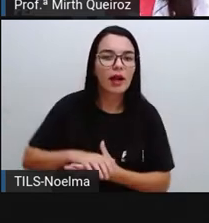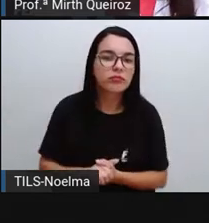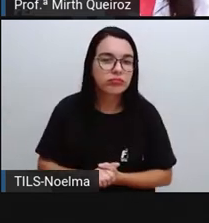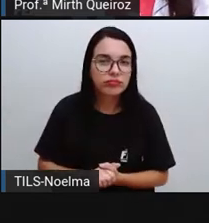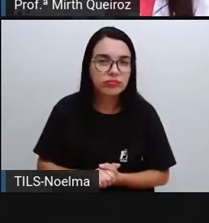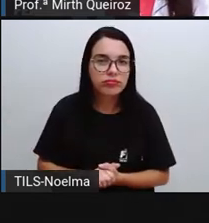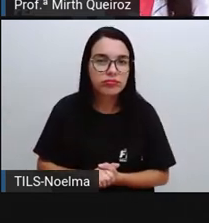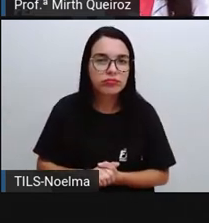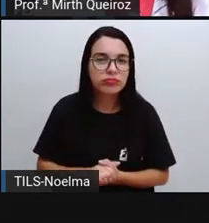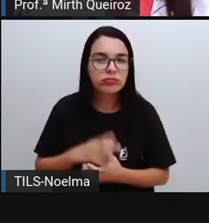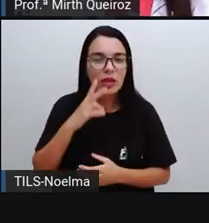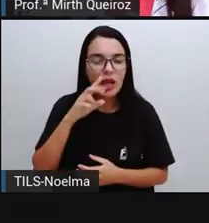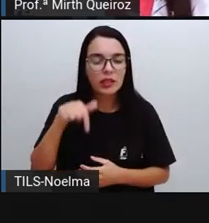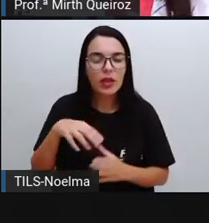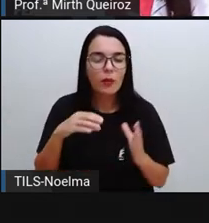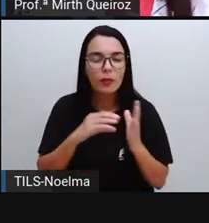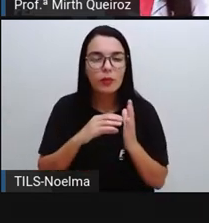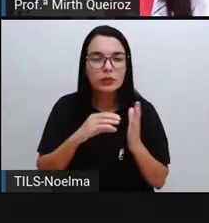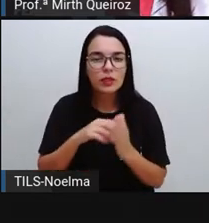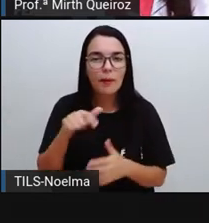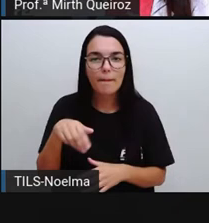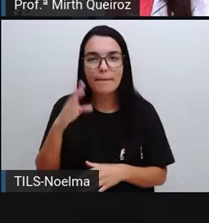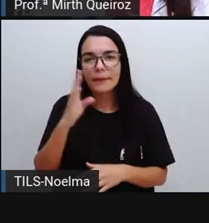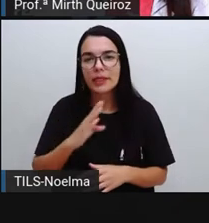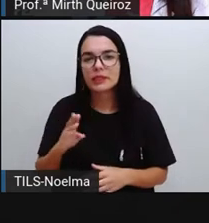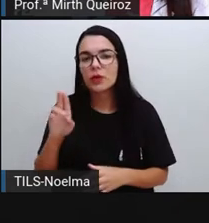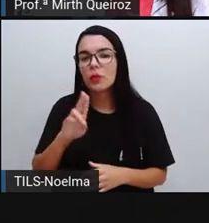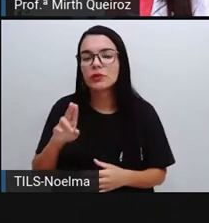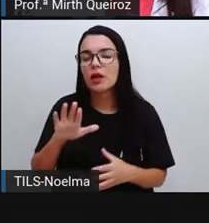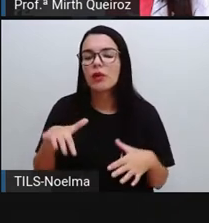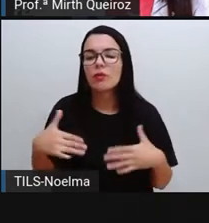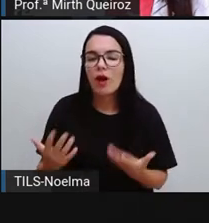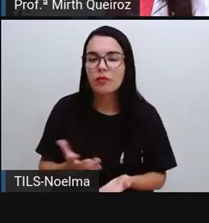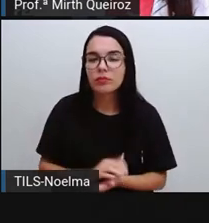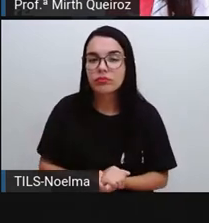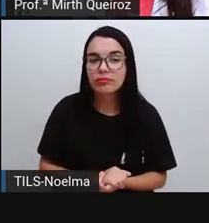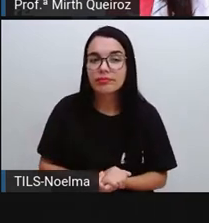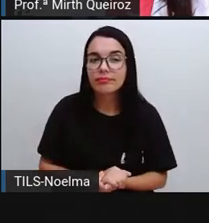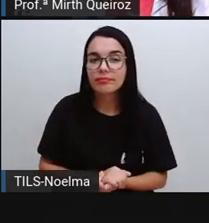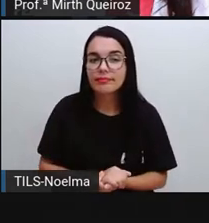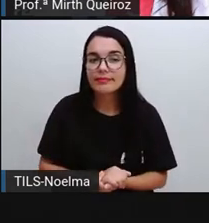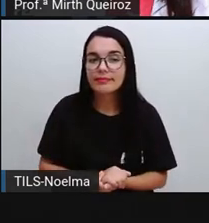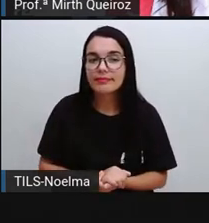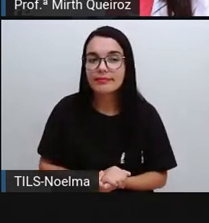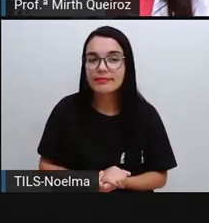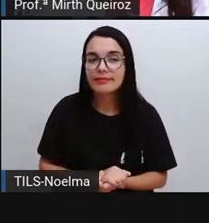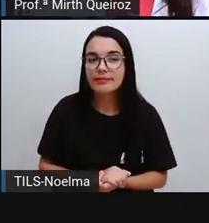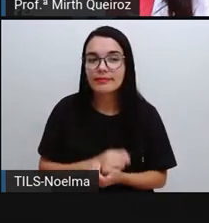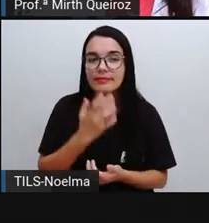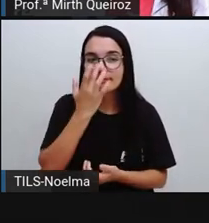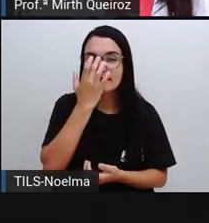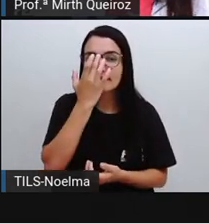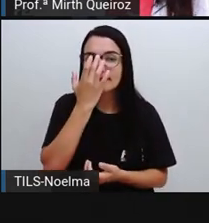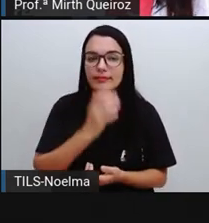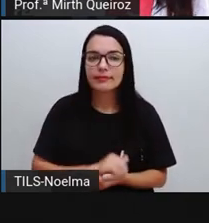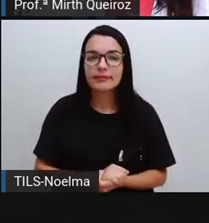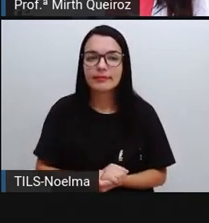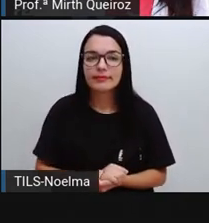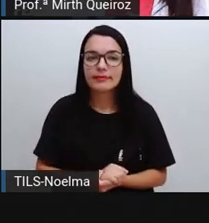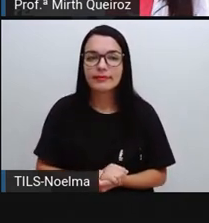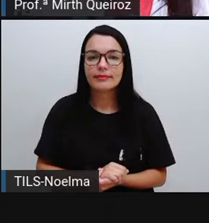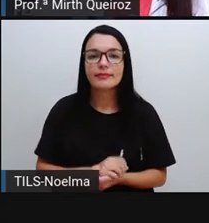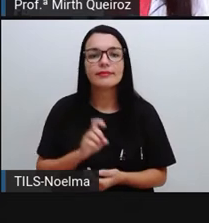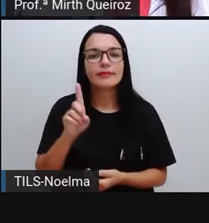diante dos conceitos do Brasil, né? O que o Brasil utiliza aí? Qual seria o nome da faixa de terra que separa os países? Seria o quê?